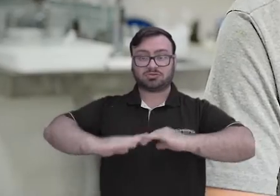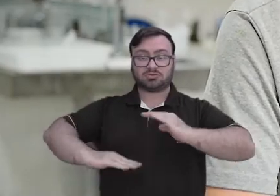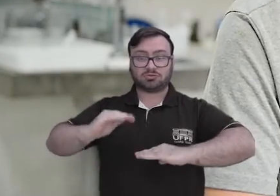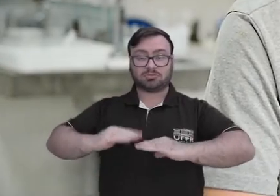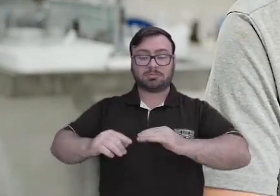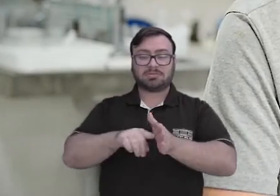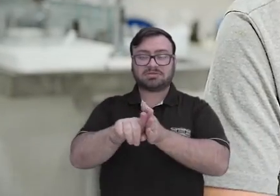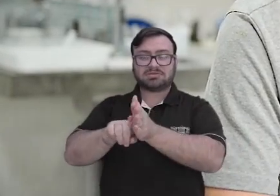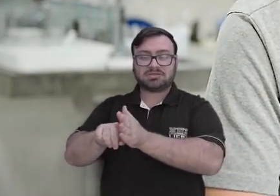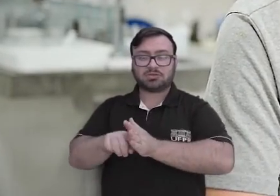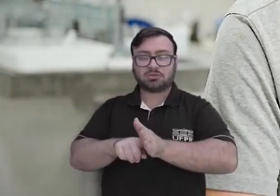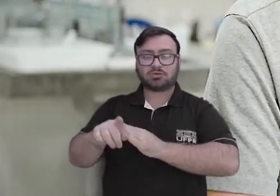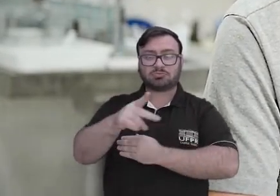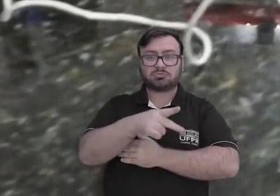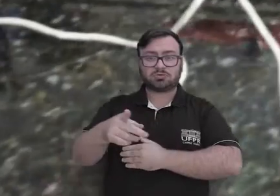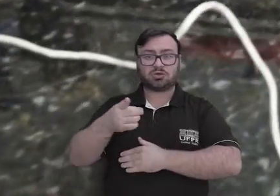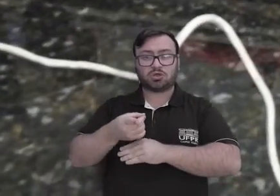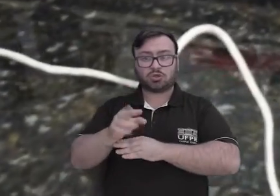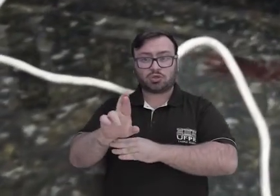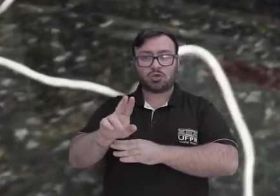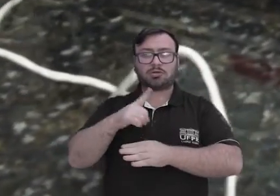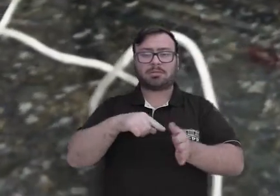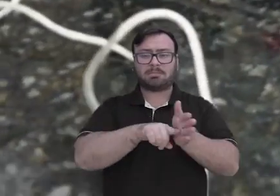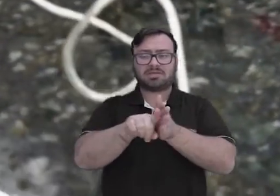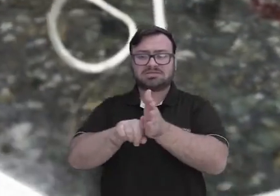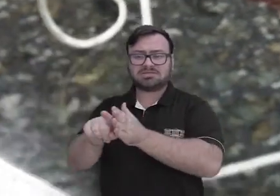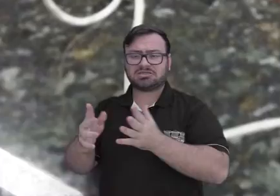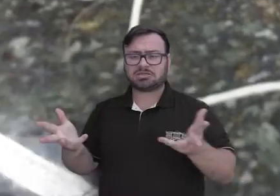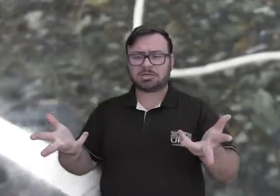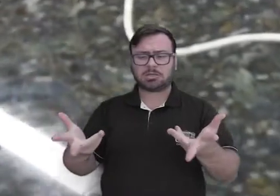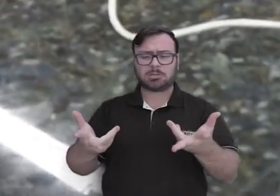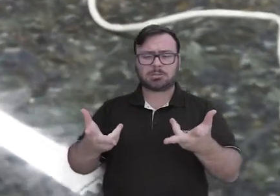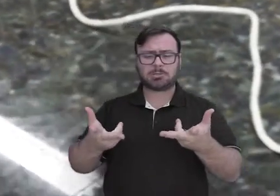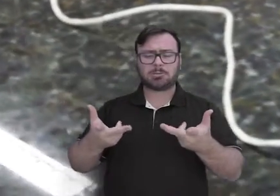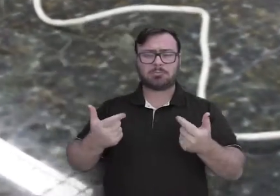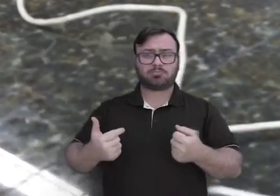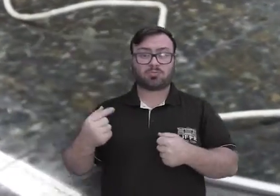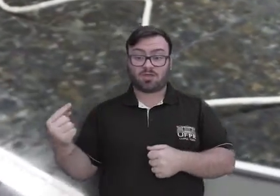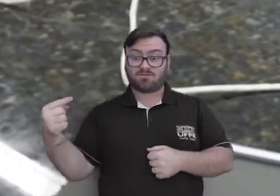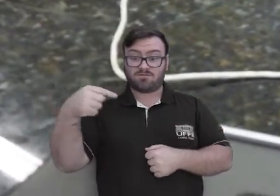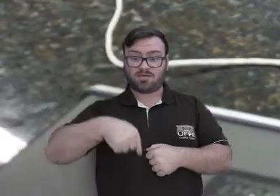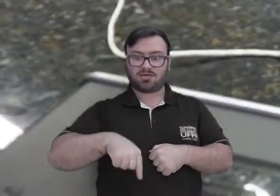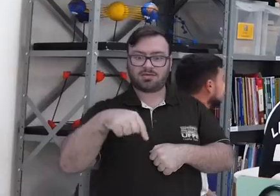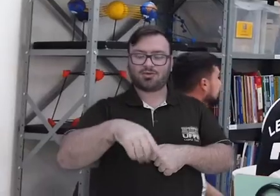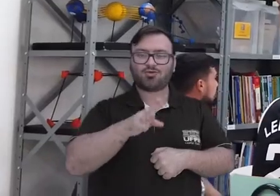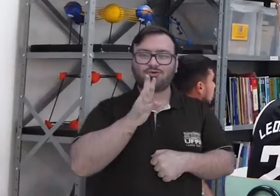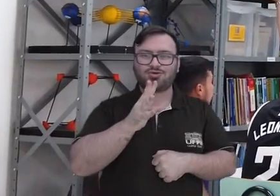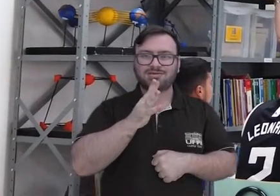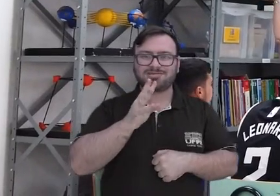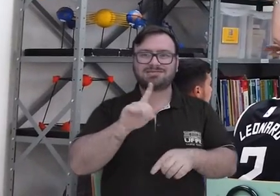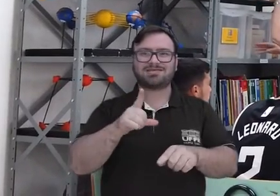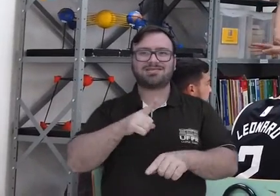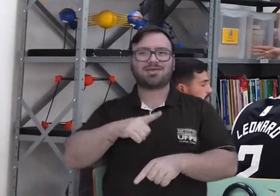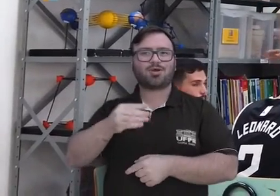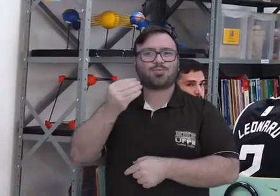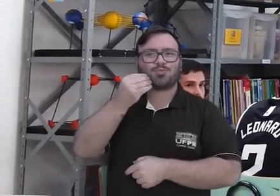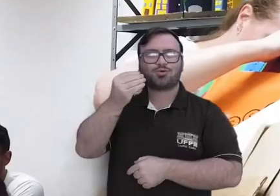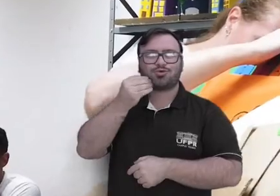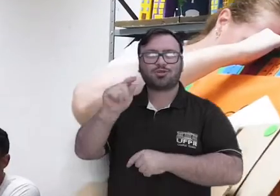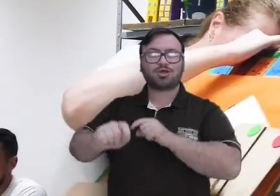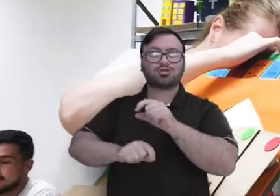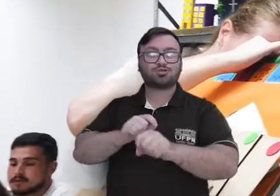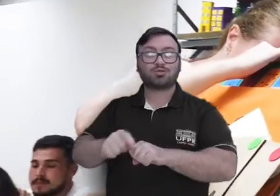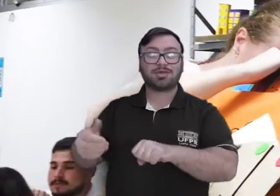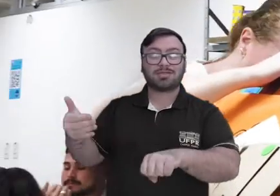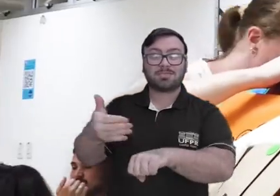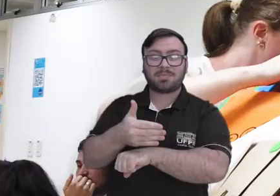que desenvolvem pesquisas de ponta nas mais diversas áreas. E quando você vier para cá nos conhecer, poderá ter a oportunidade de